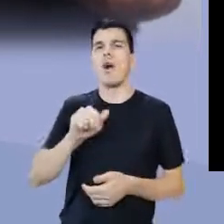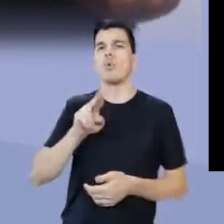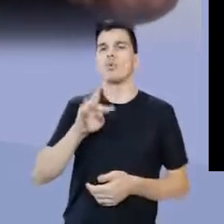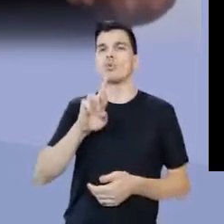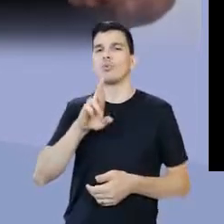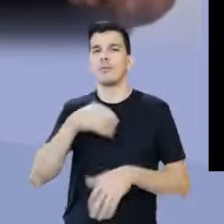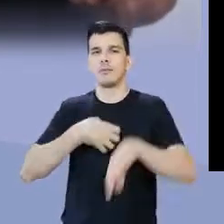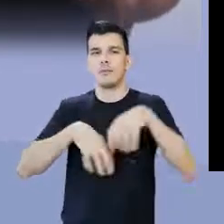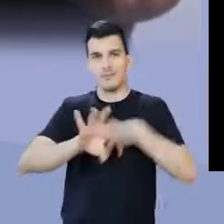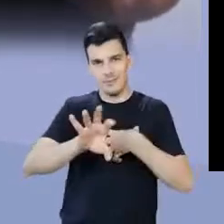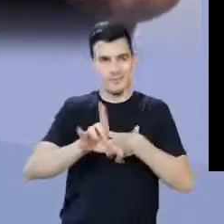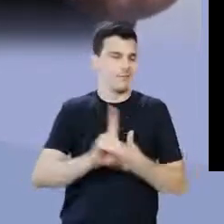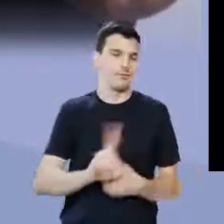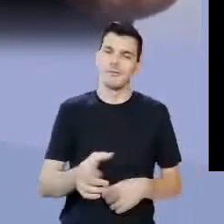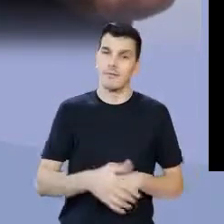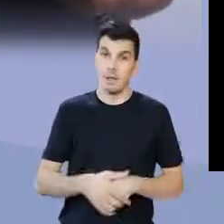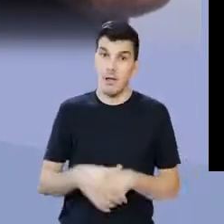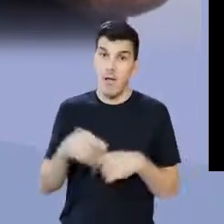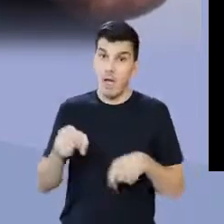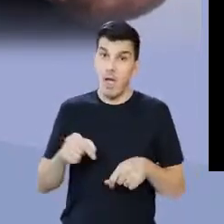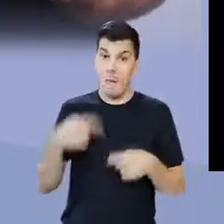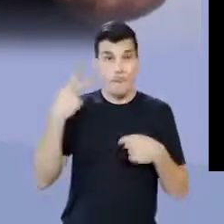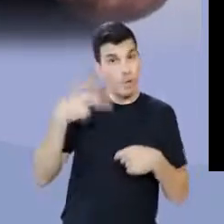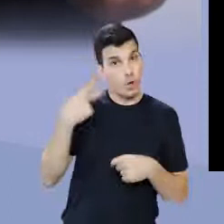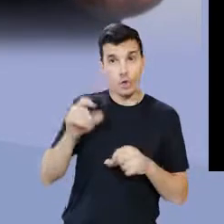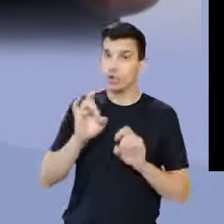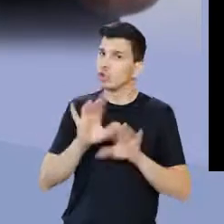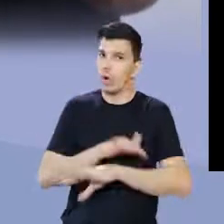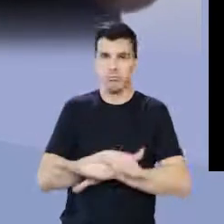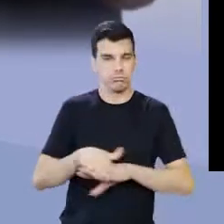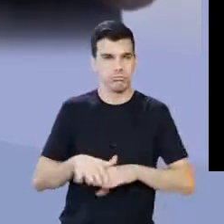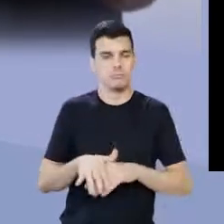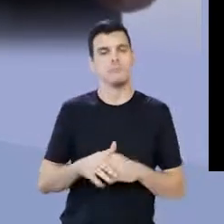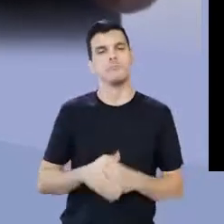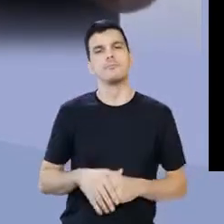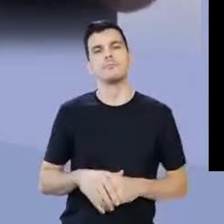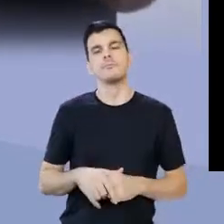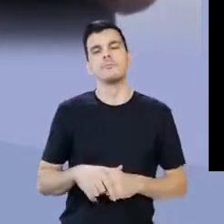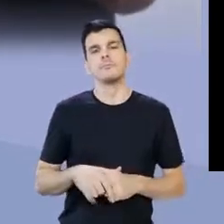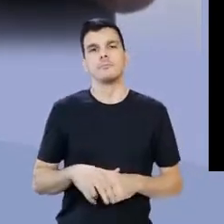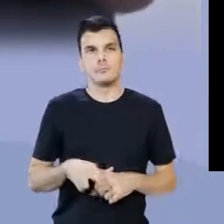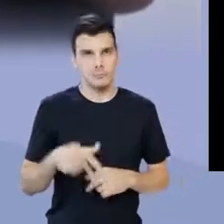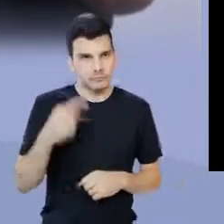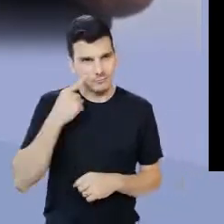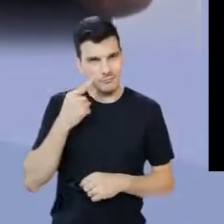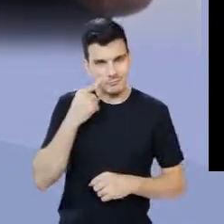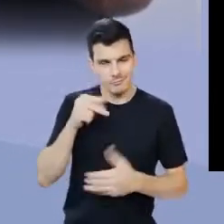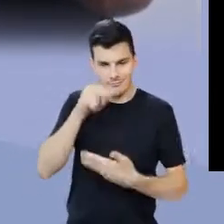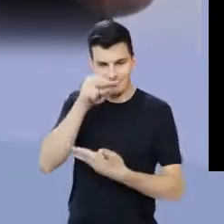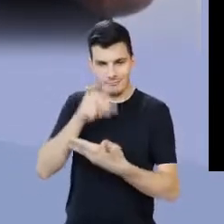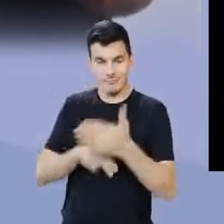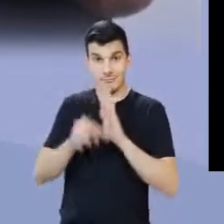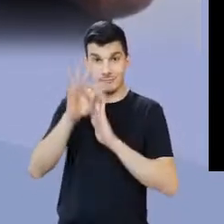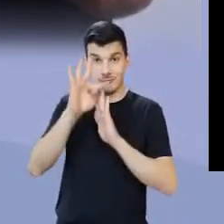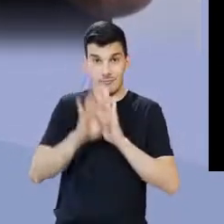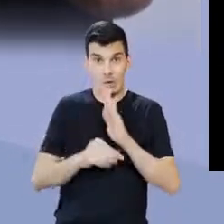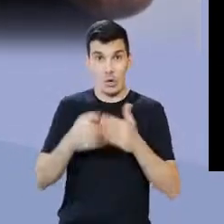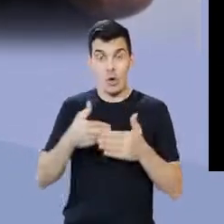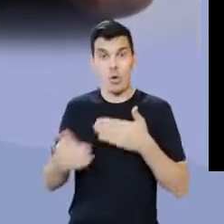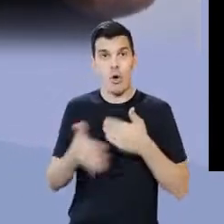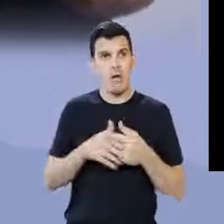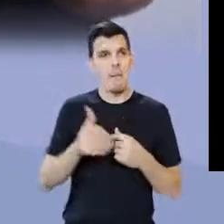em ações coletivas, é apenas na ação política. Por isso, olha só, quando eu olho o texto que fala que qualquer